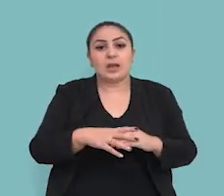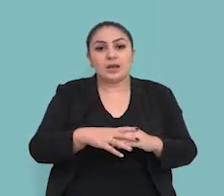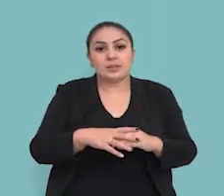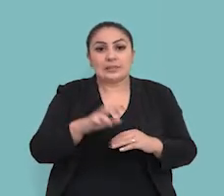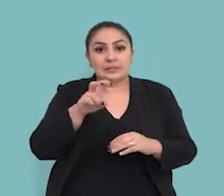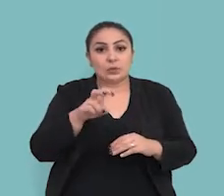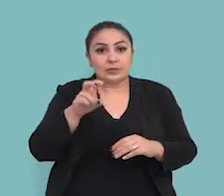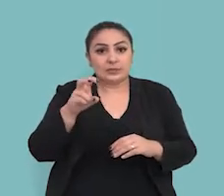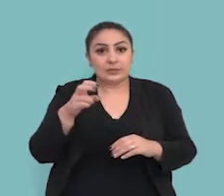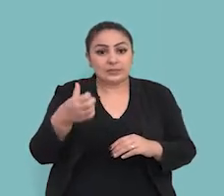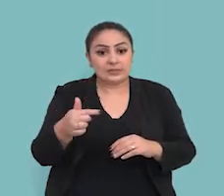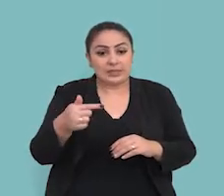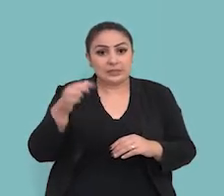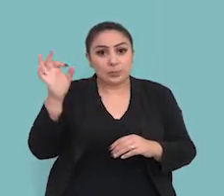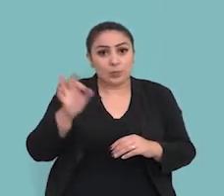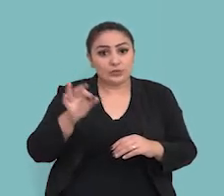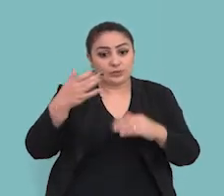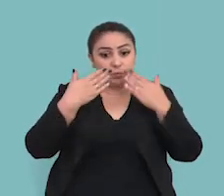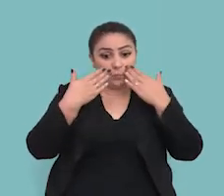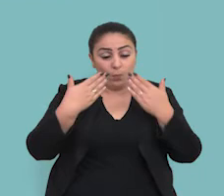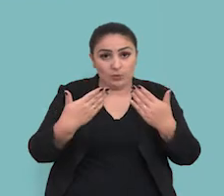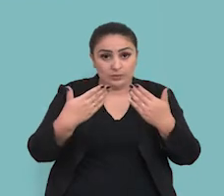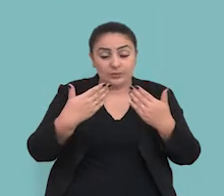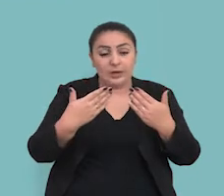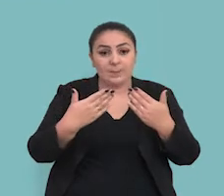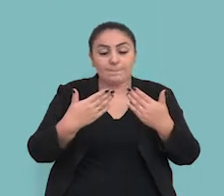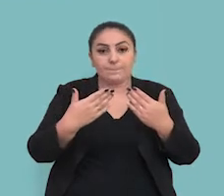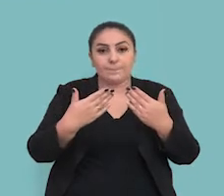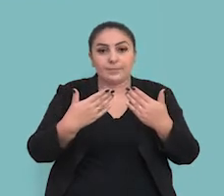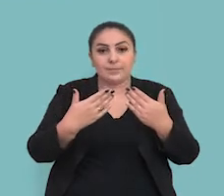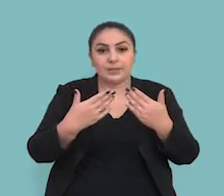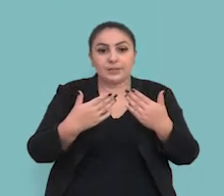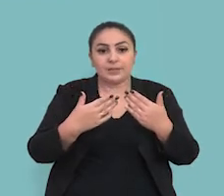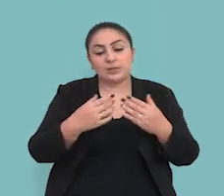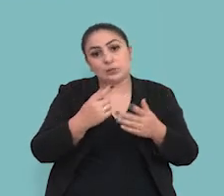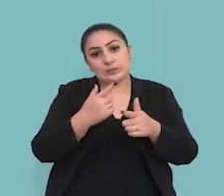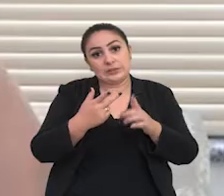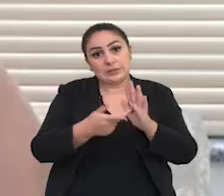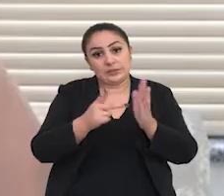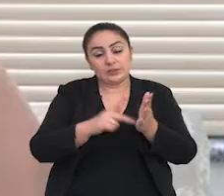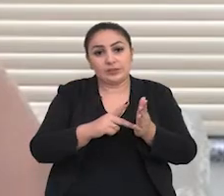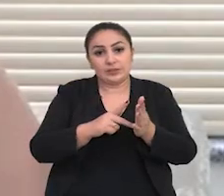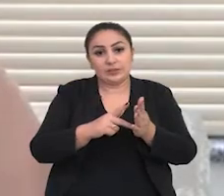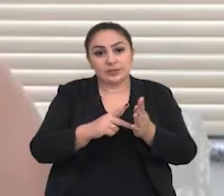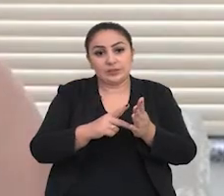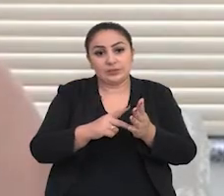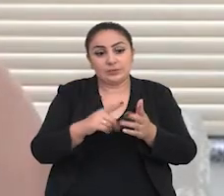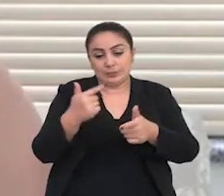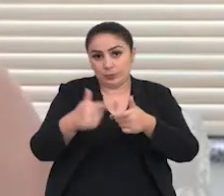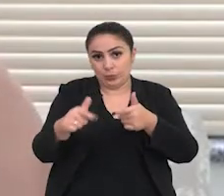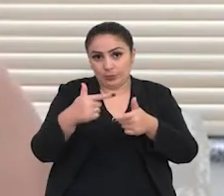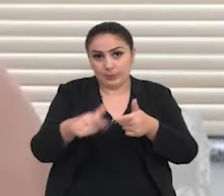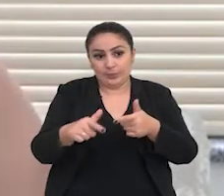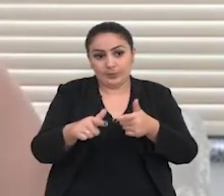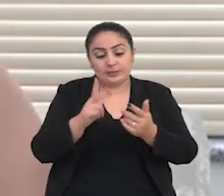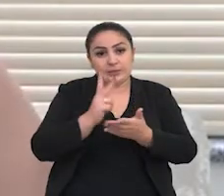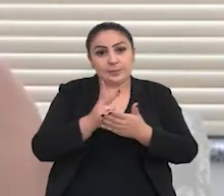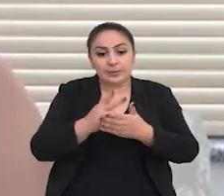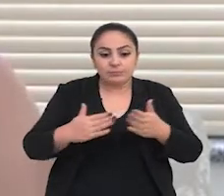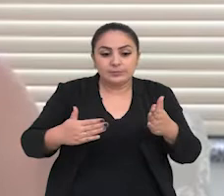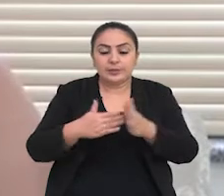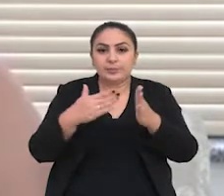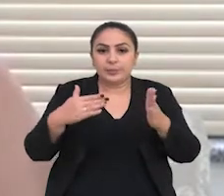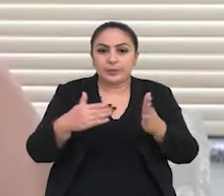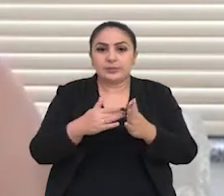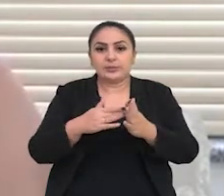pandemia, 57% da amostra, o que indica que não necessariamente uma crise tem que ser sempre algo